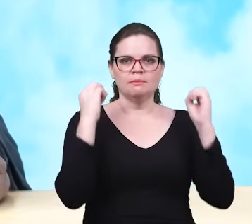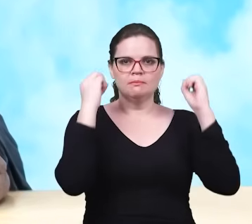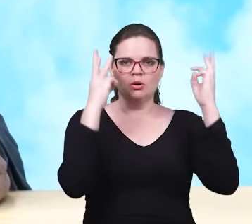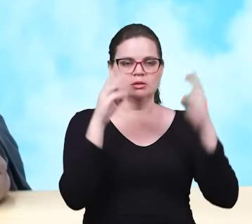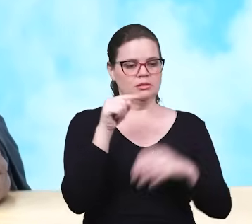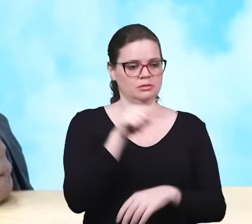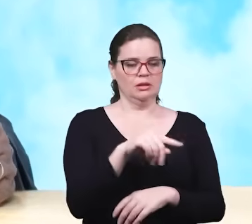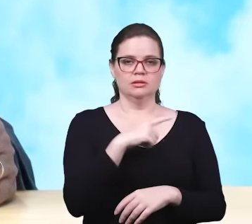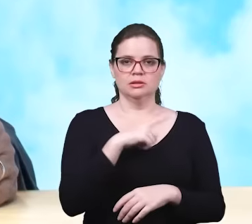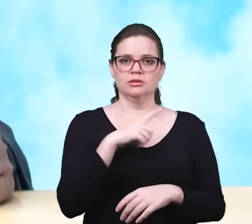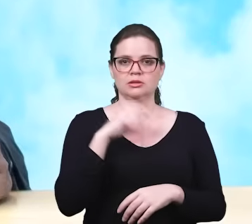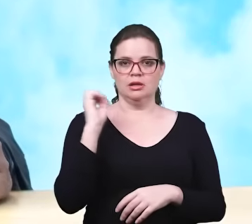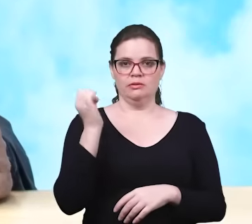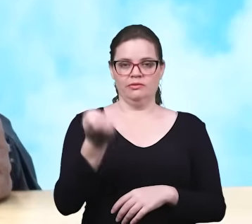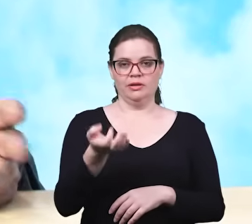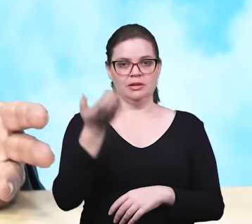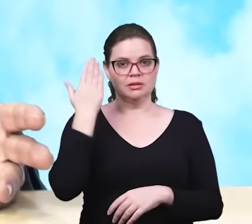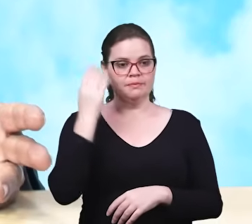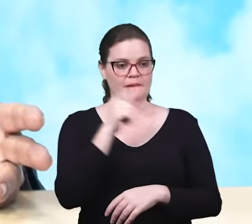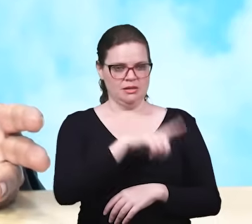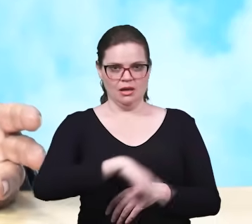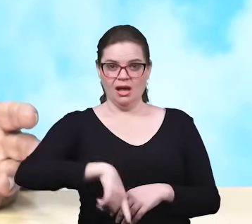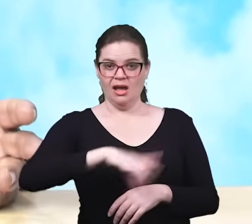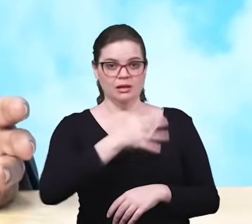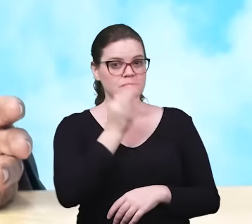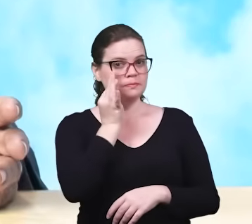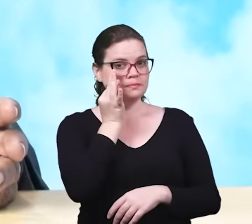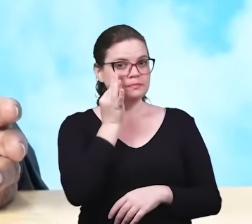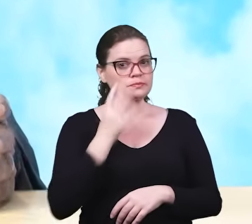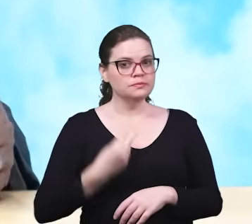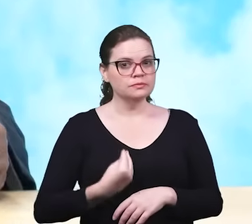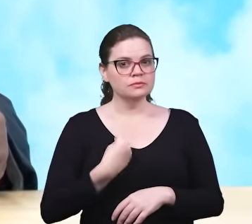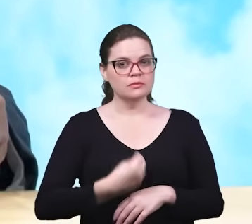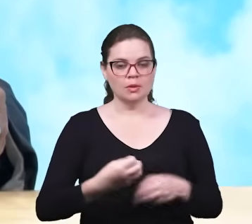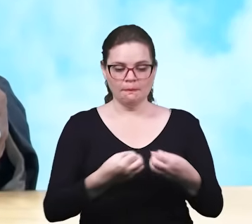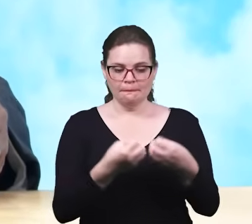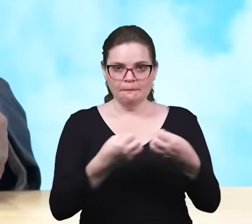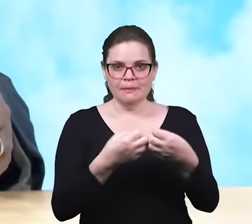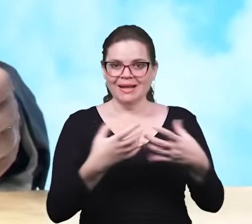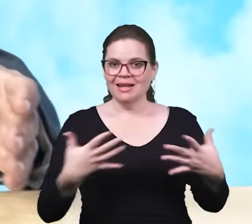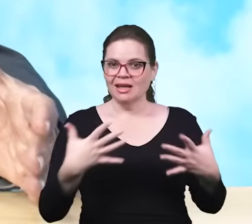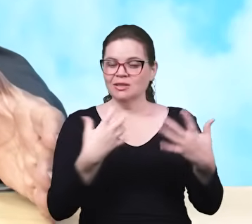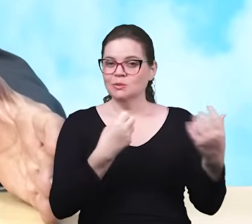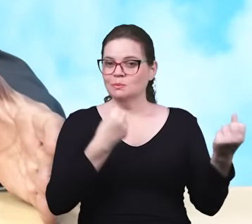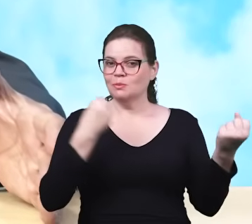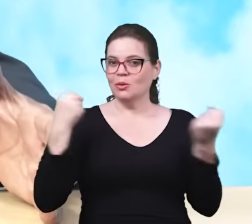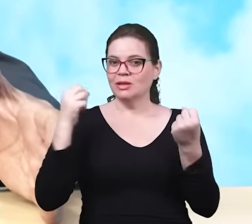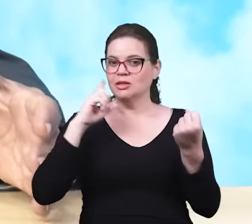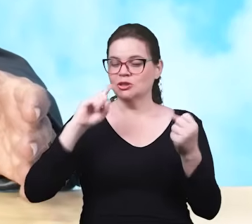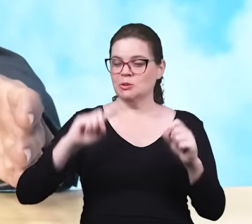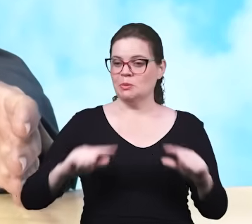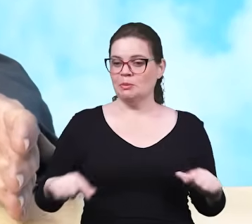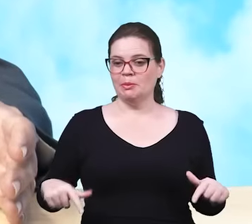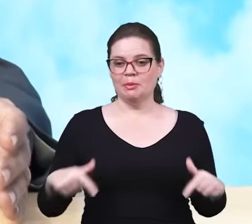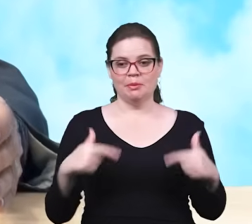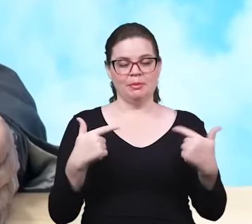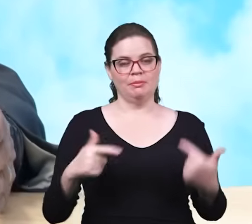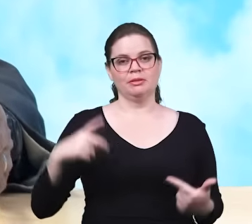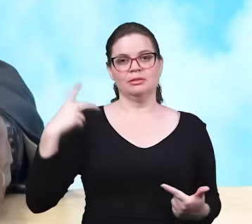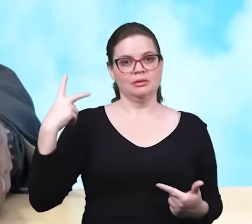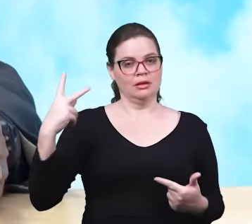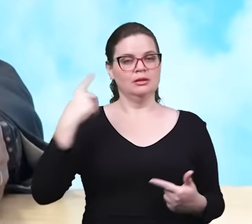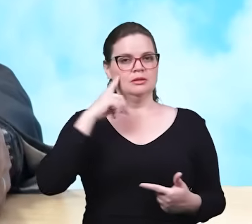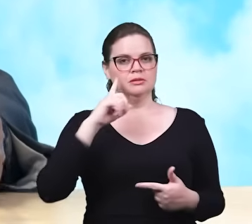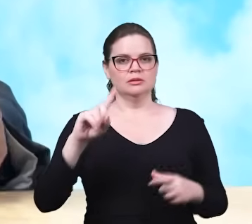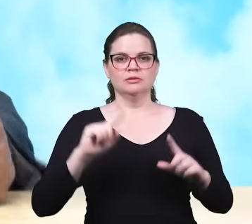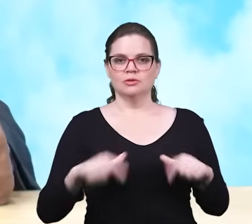revelação. Mas as operações que eles viram foram operações do poder de Deus. Deus operou